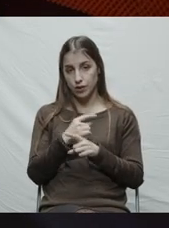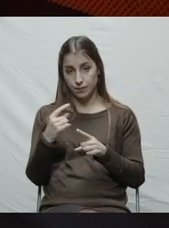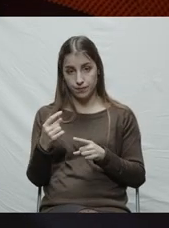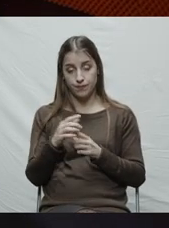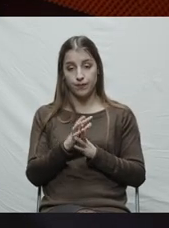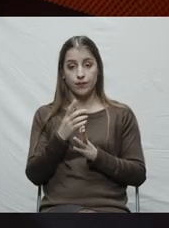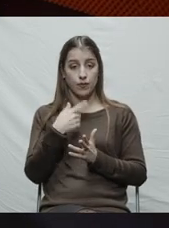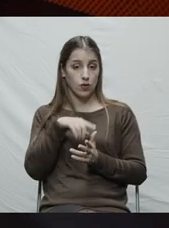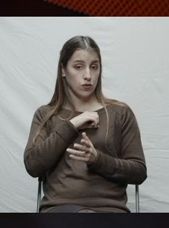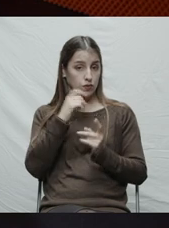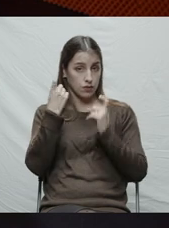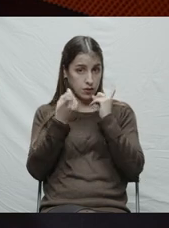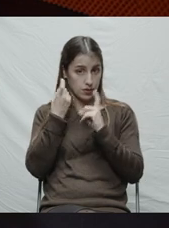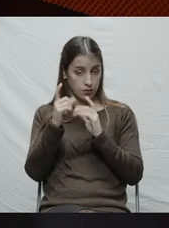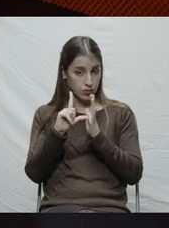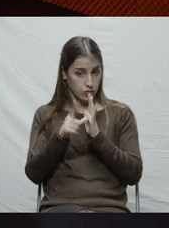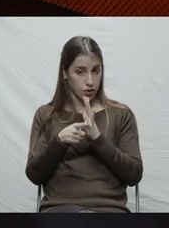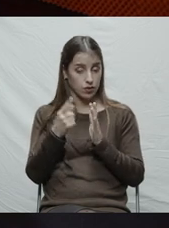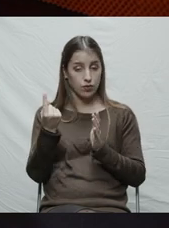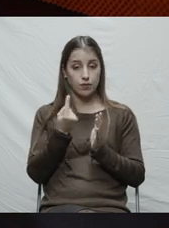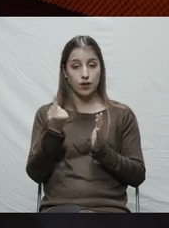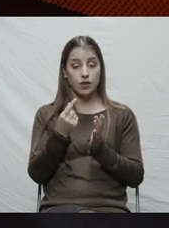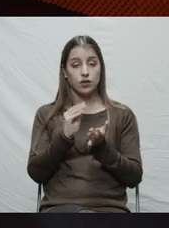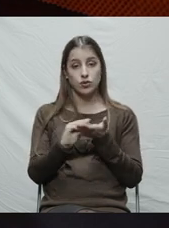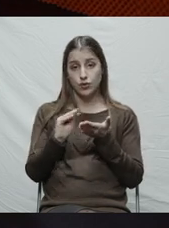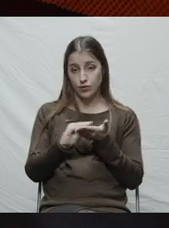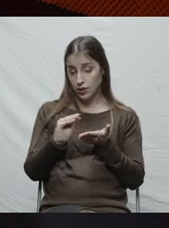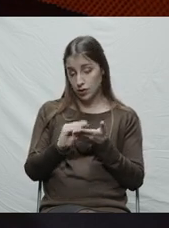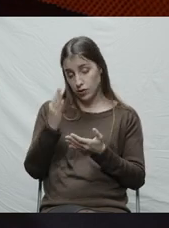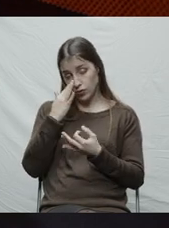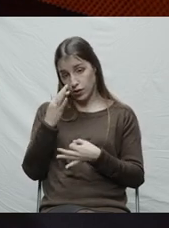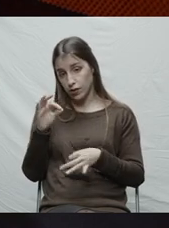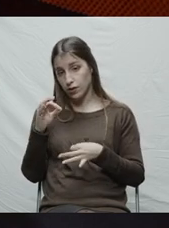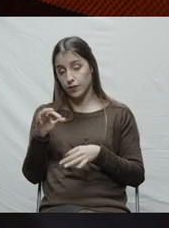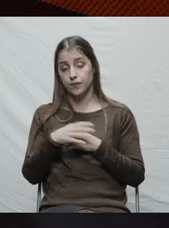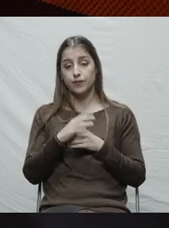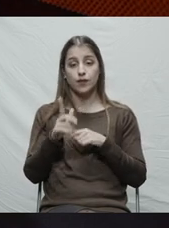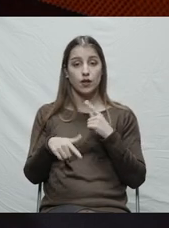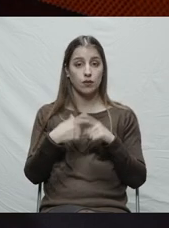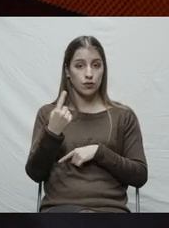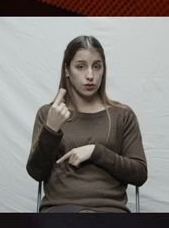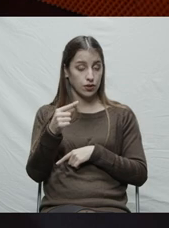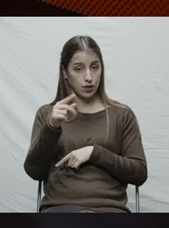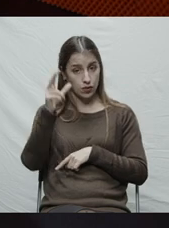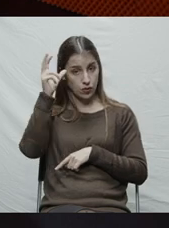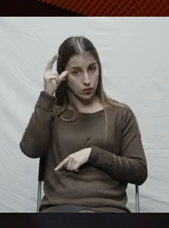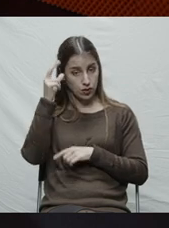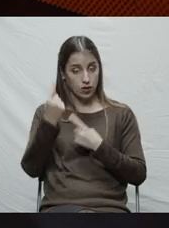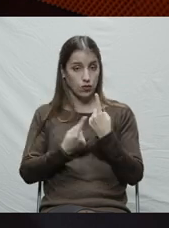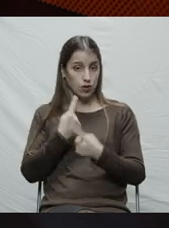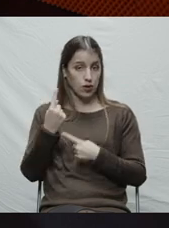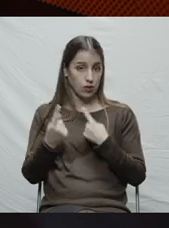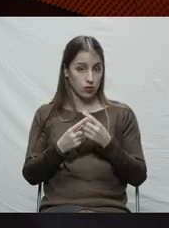Nós, portanto, pensamos o projeto, temos que escrevê-lo, não é, Claro. naturalmente, e temos alguns conceitos nesse projeto